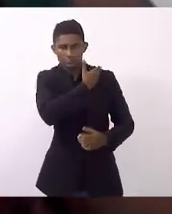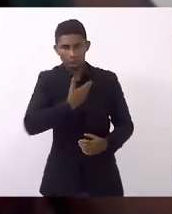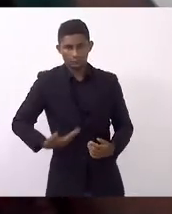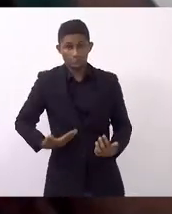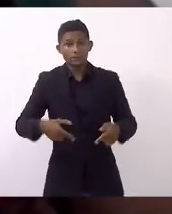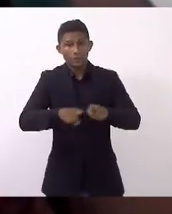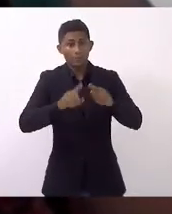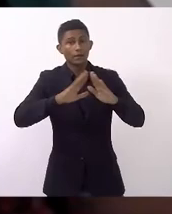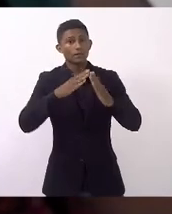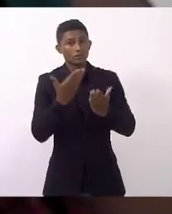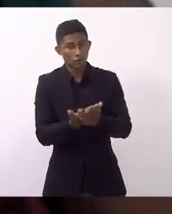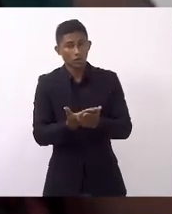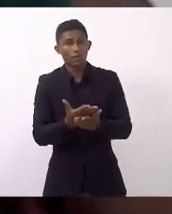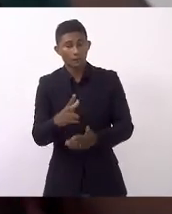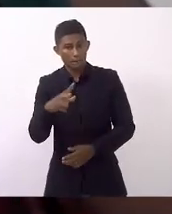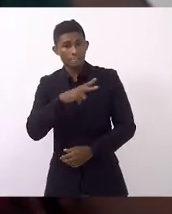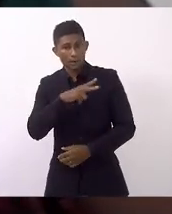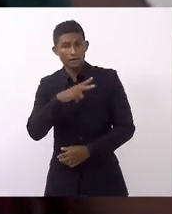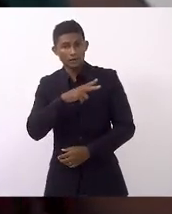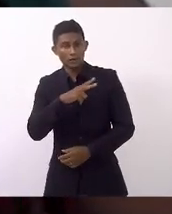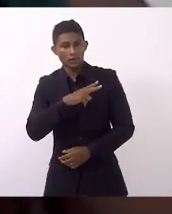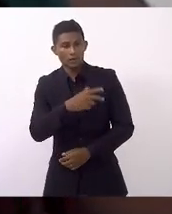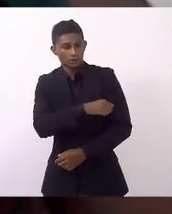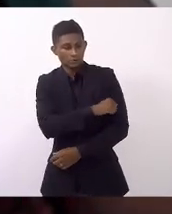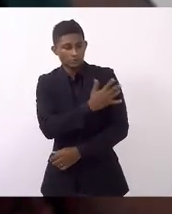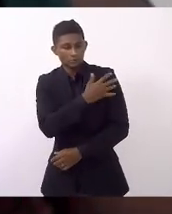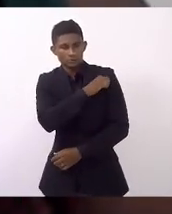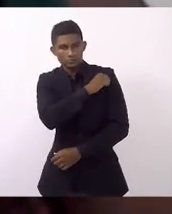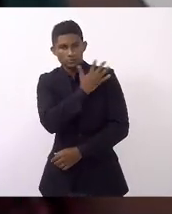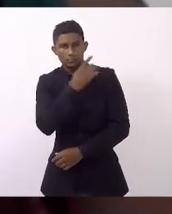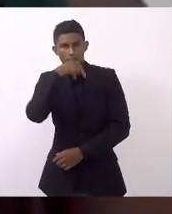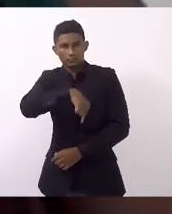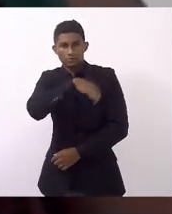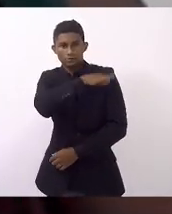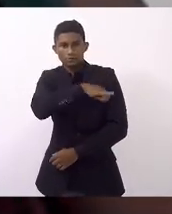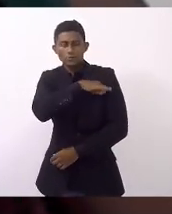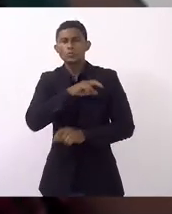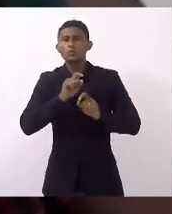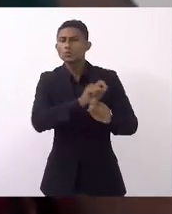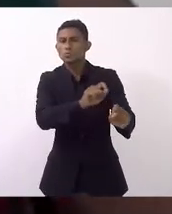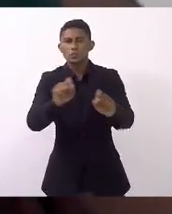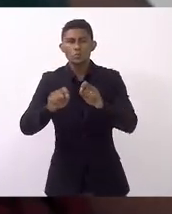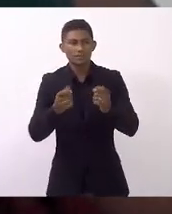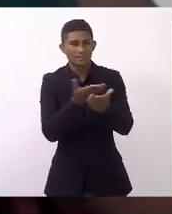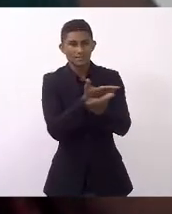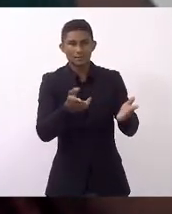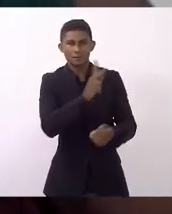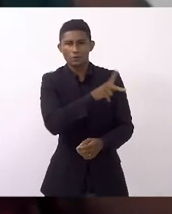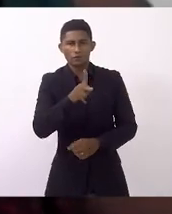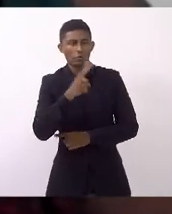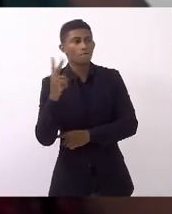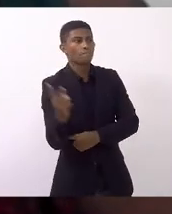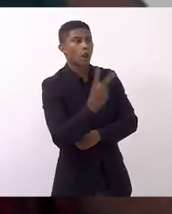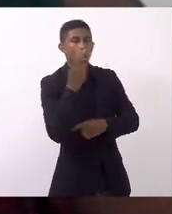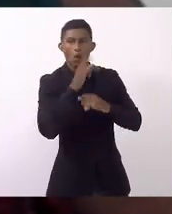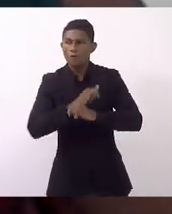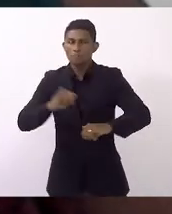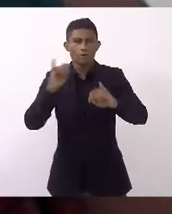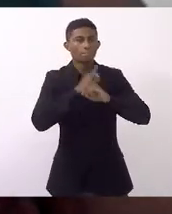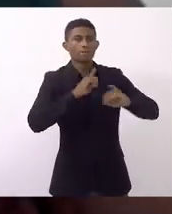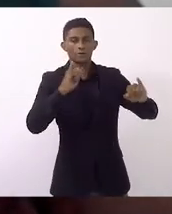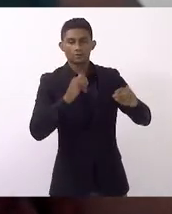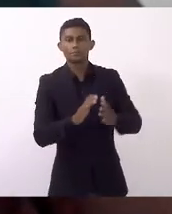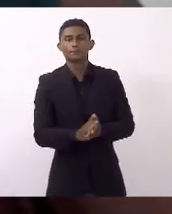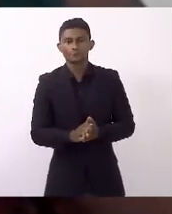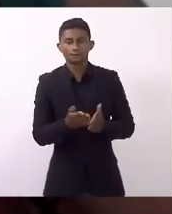privadas do ensino fundamental e médio do Estado do Rio de Janeiro, de valorização e respeito ao trabalhador e professor e fixa outras providências.